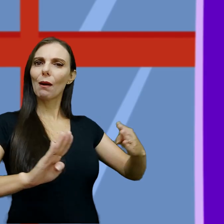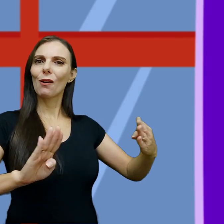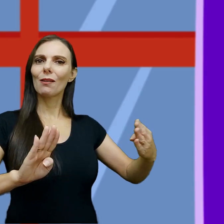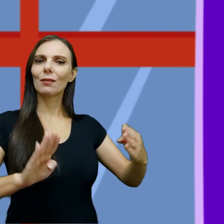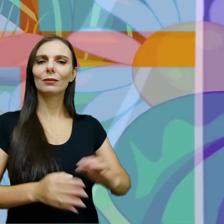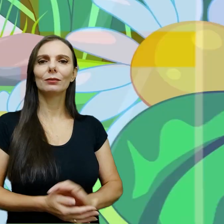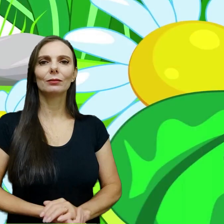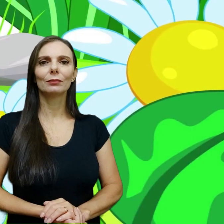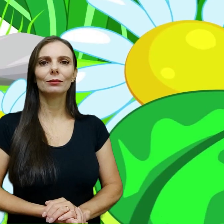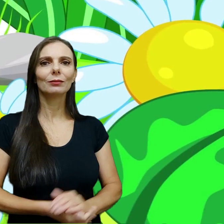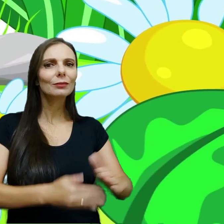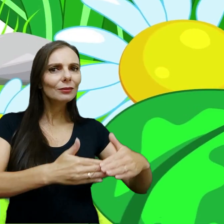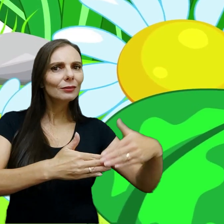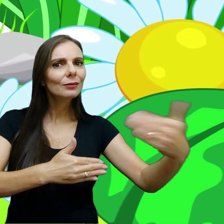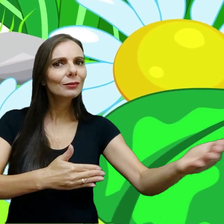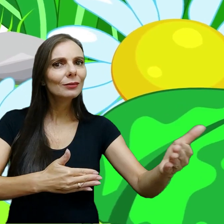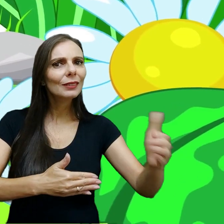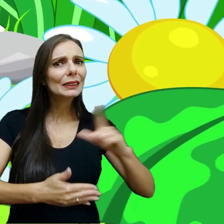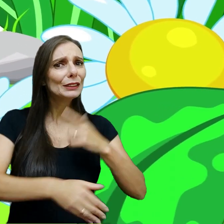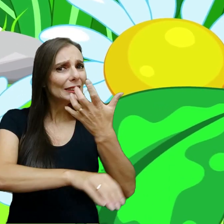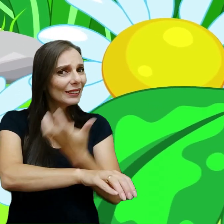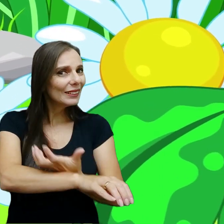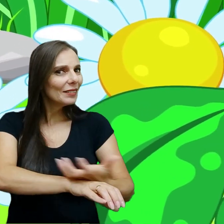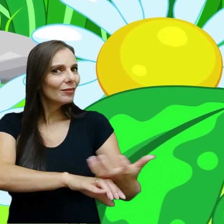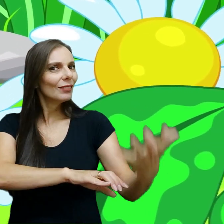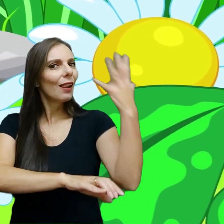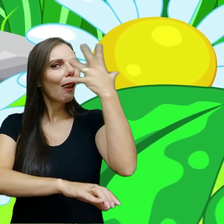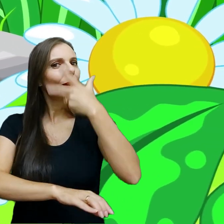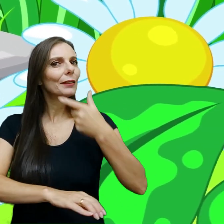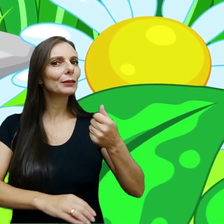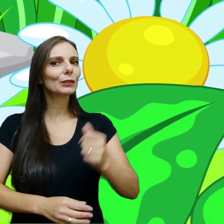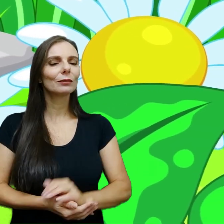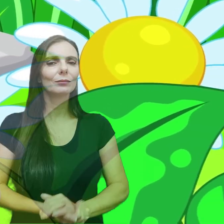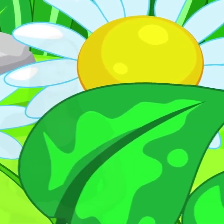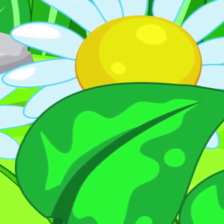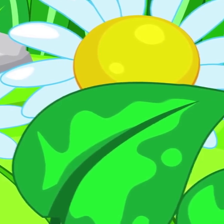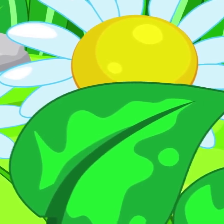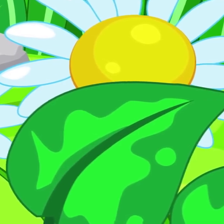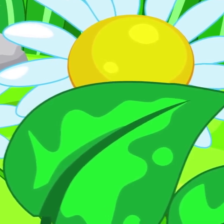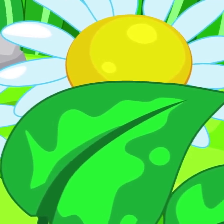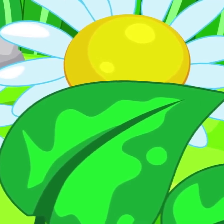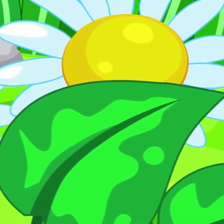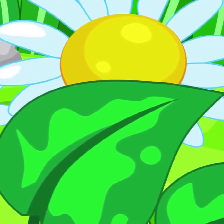a porta se abriu. Atrás da porta havia um jardim muito bonito.